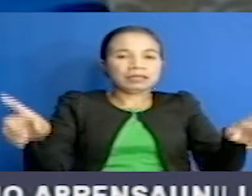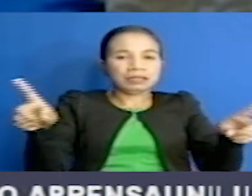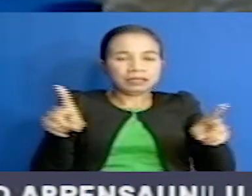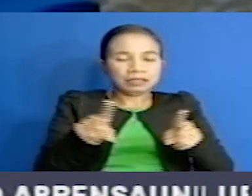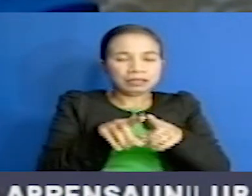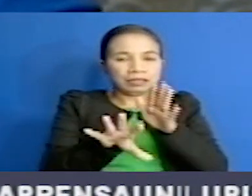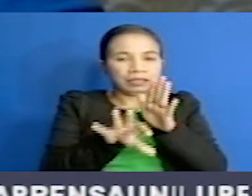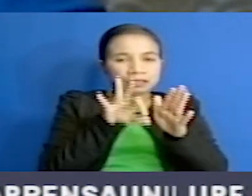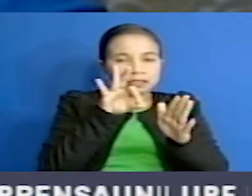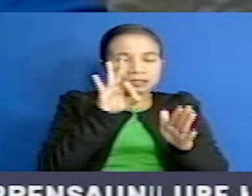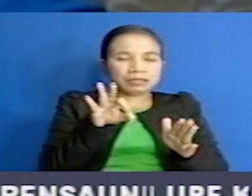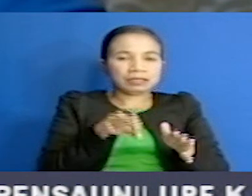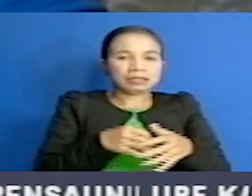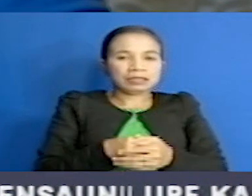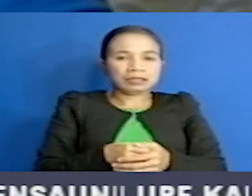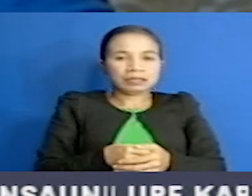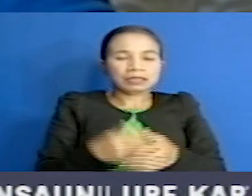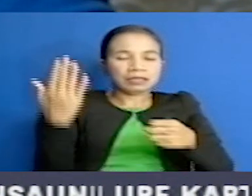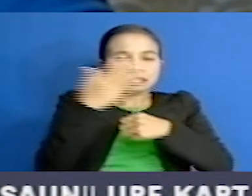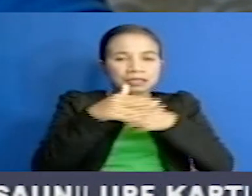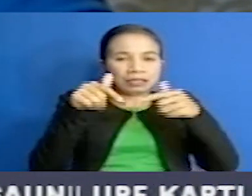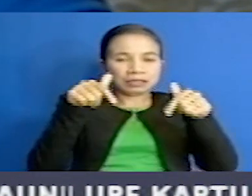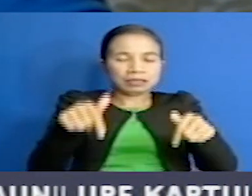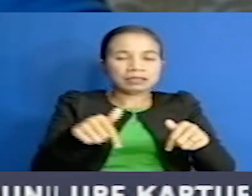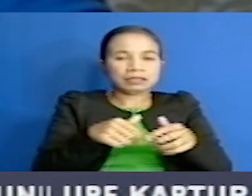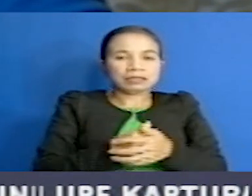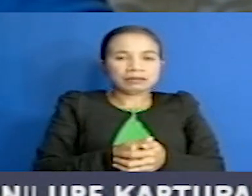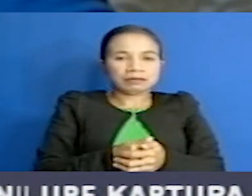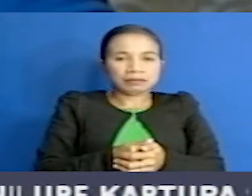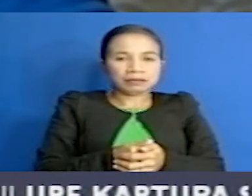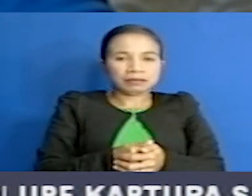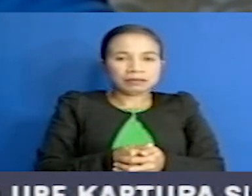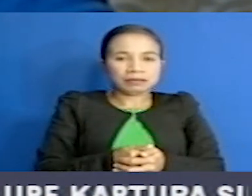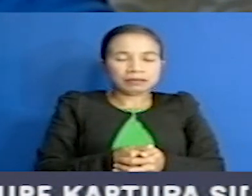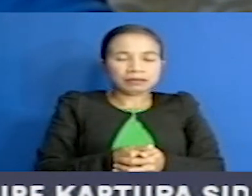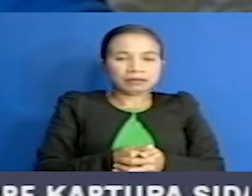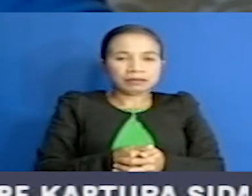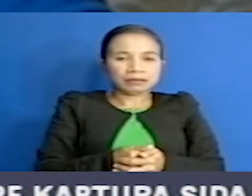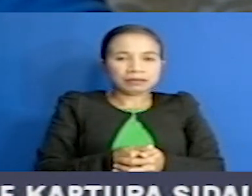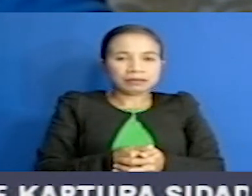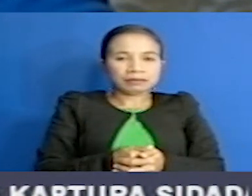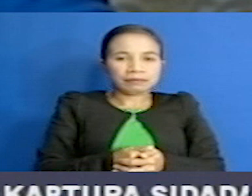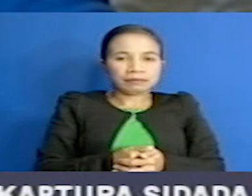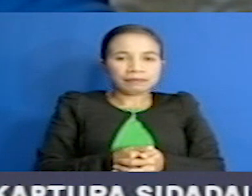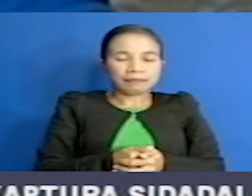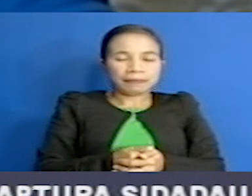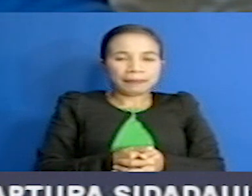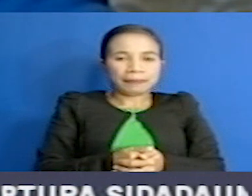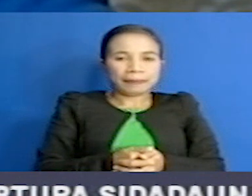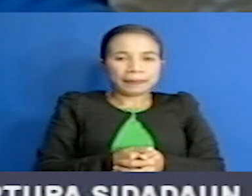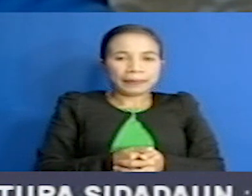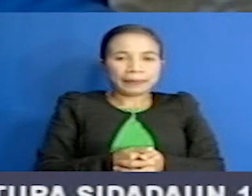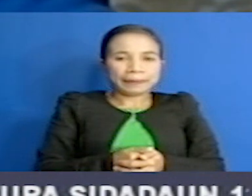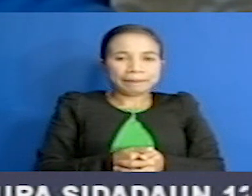o operador Cira e a Bailana, complementa a administração, registração, operador de serviço de comunicação e